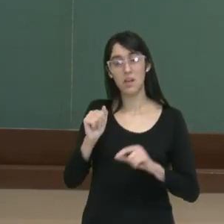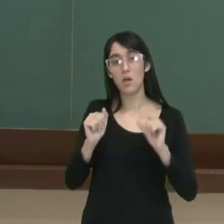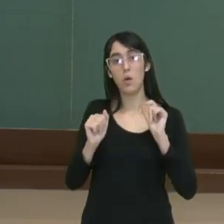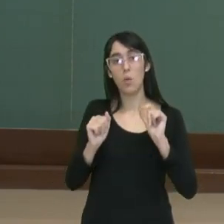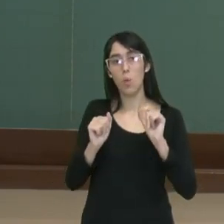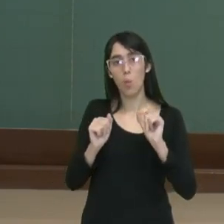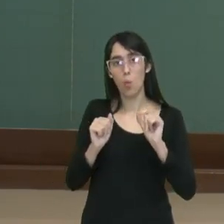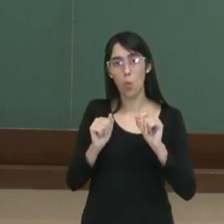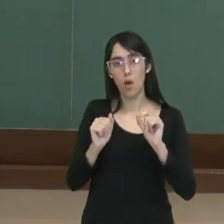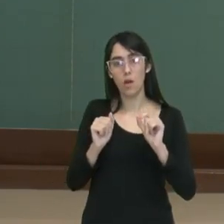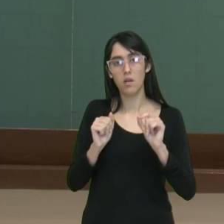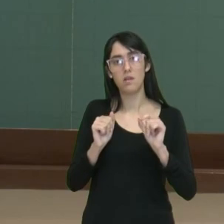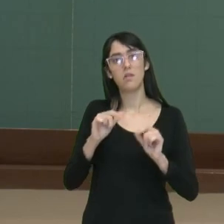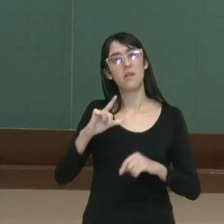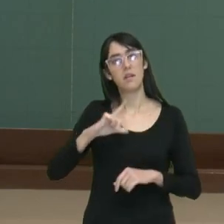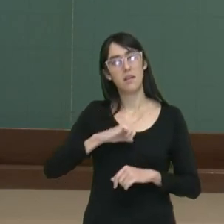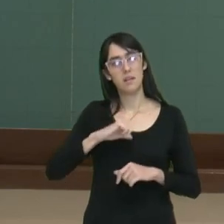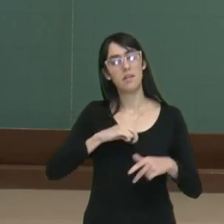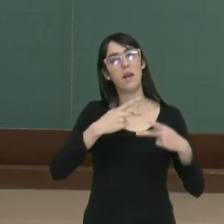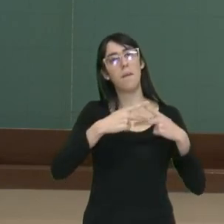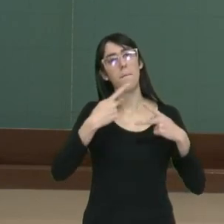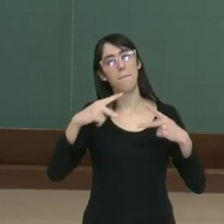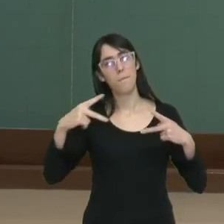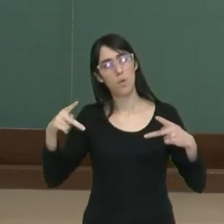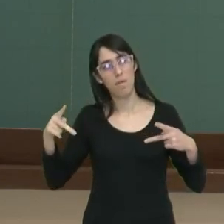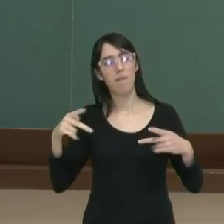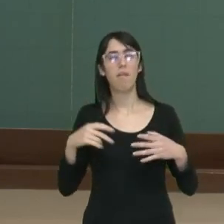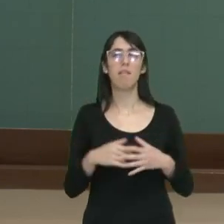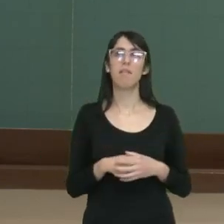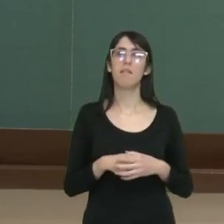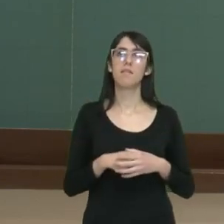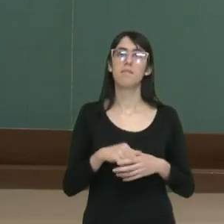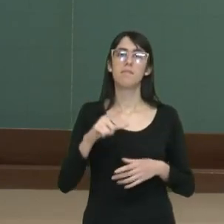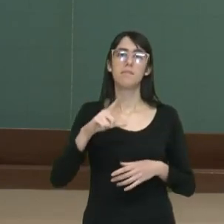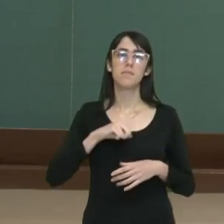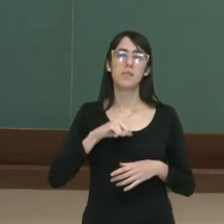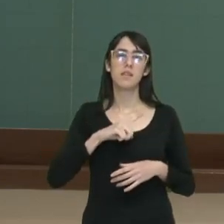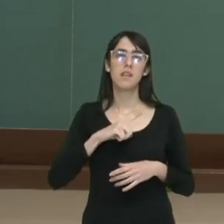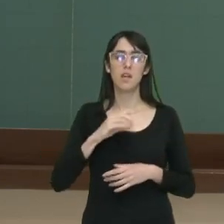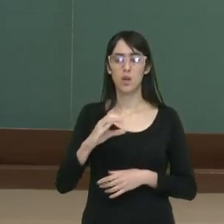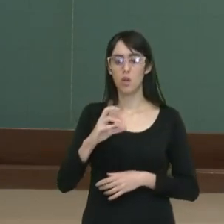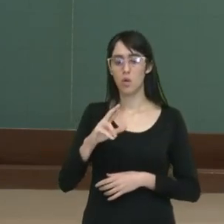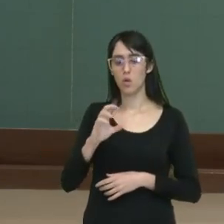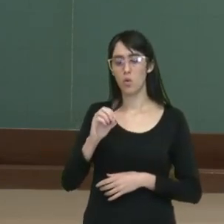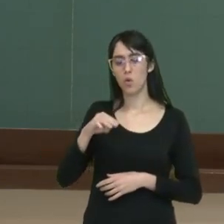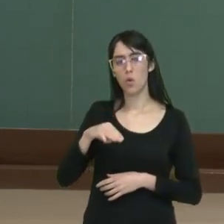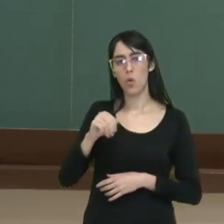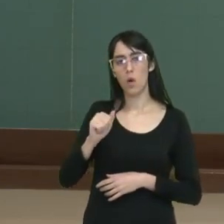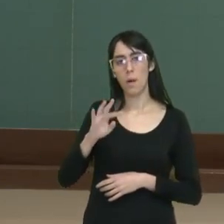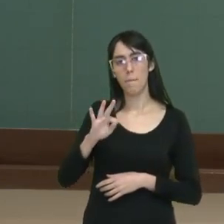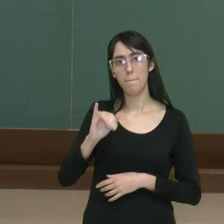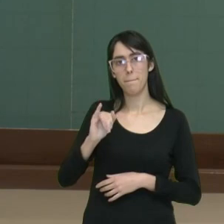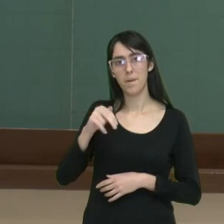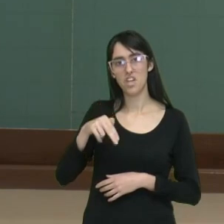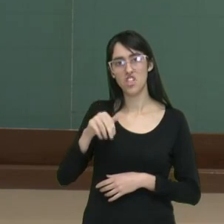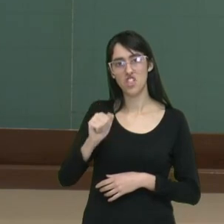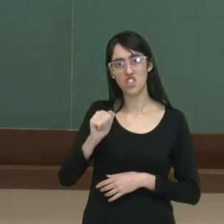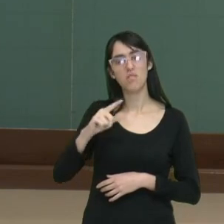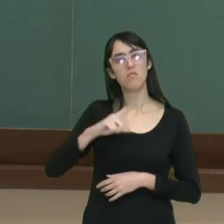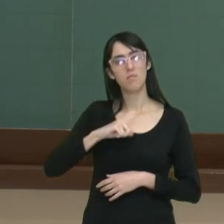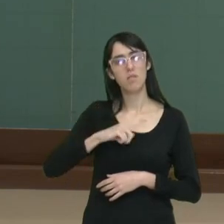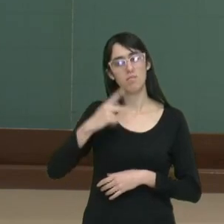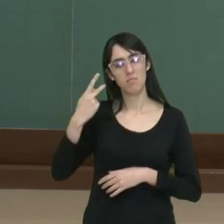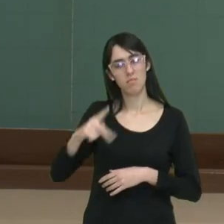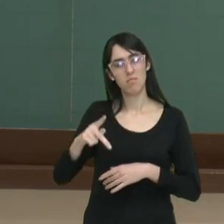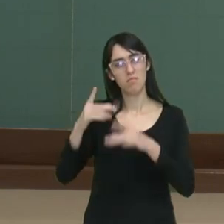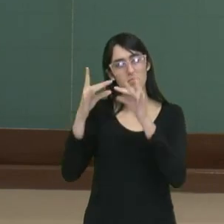então, pelas proteínas, pelas cromatinas, então toda essa